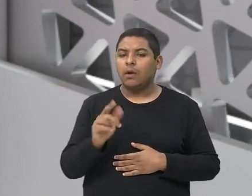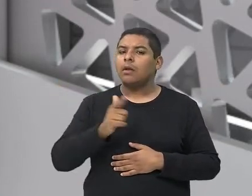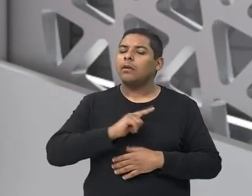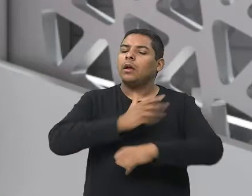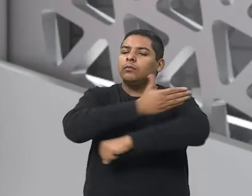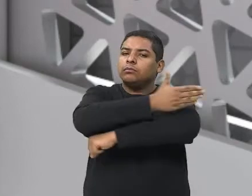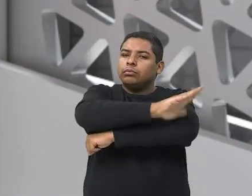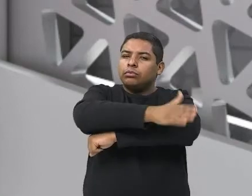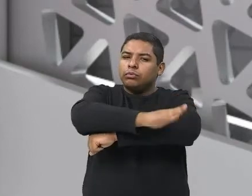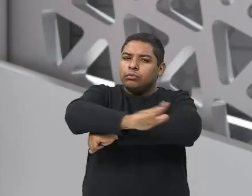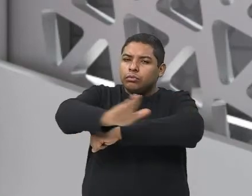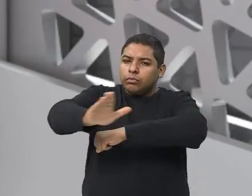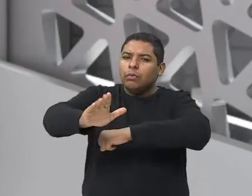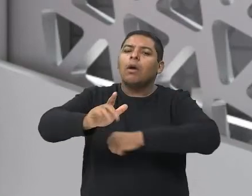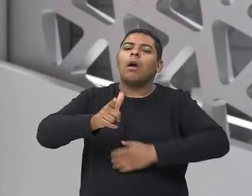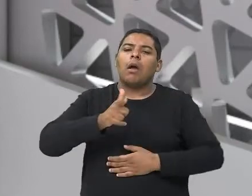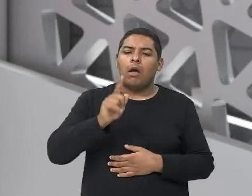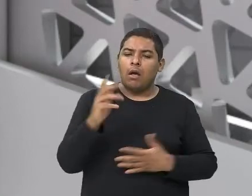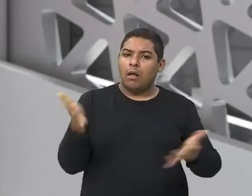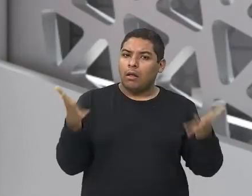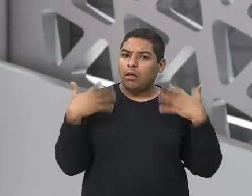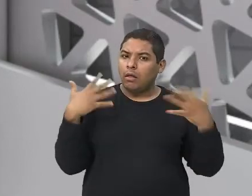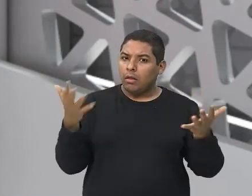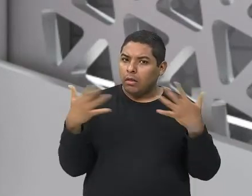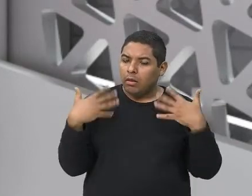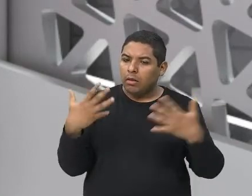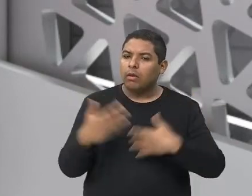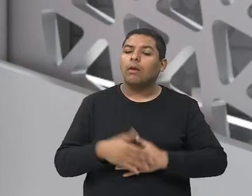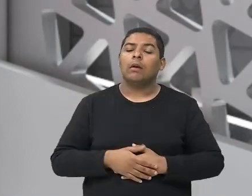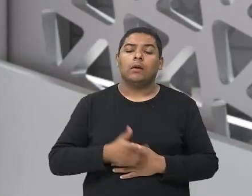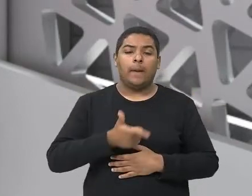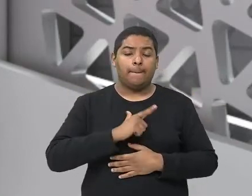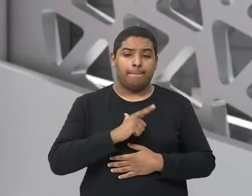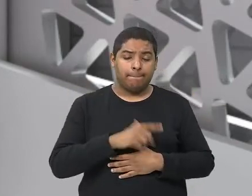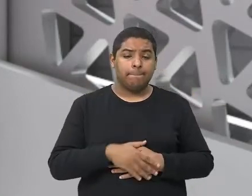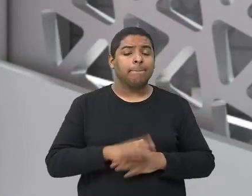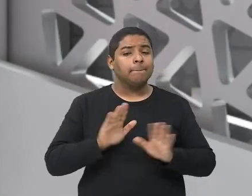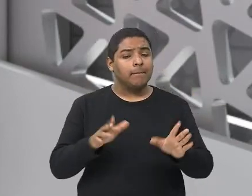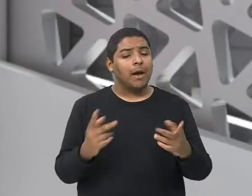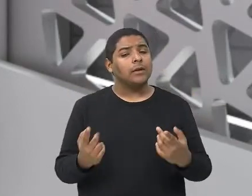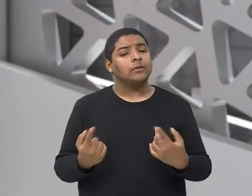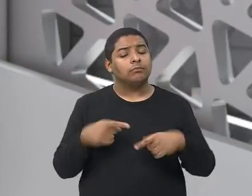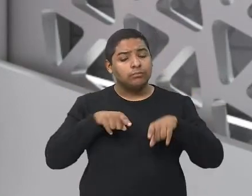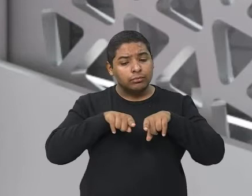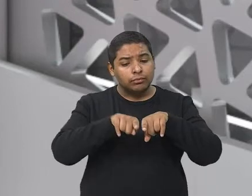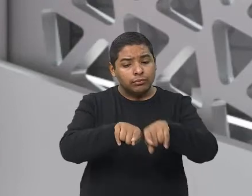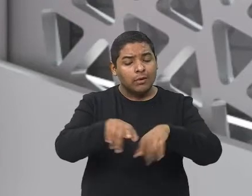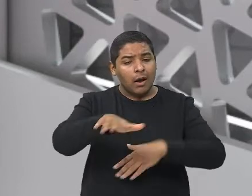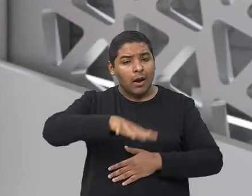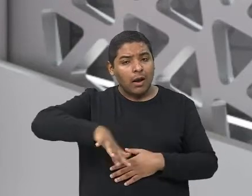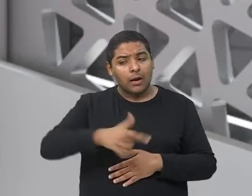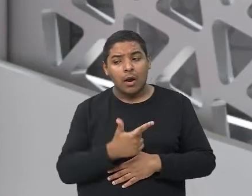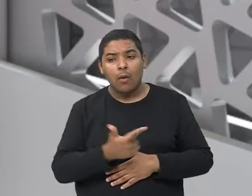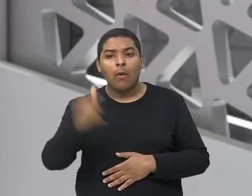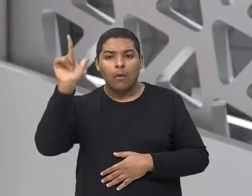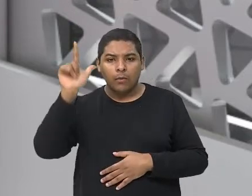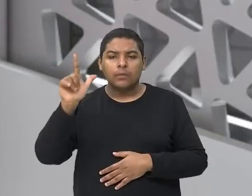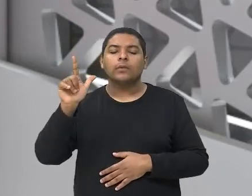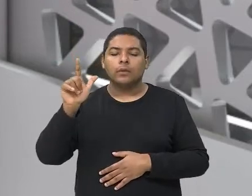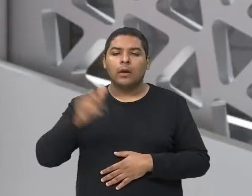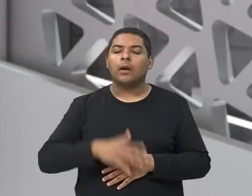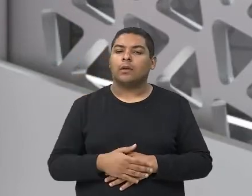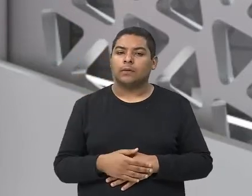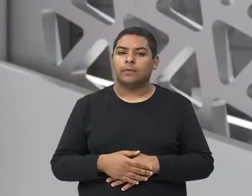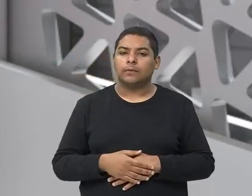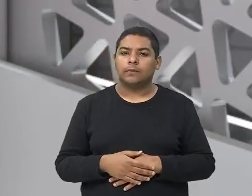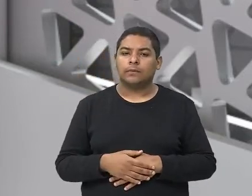desértica, né, onde é muito quente, mas ao mesmo tempo na Austrália, gente, numa outra região que a gente vai verificar daqui a